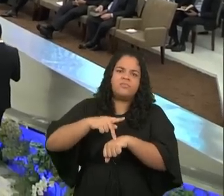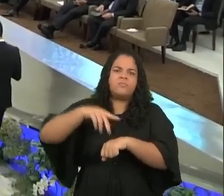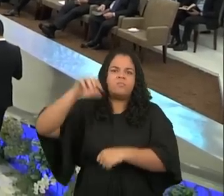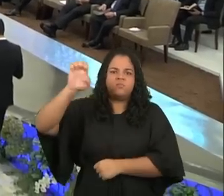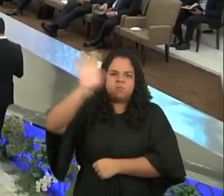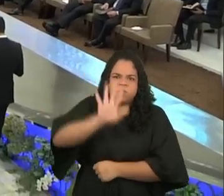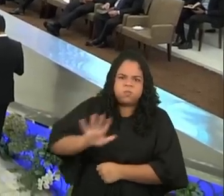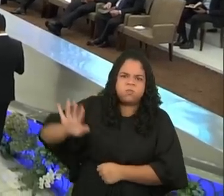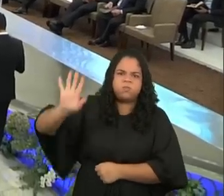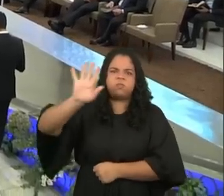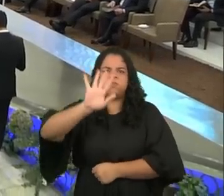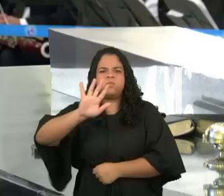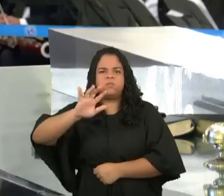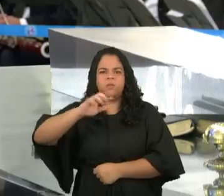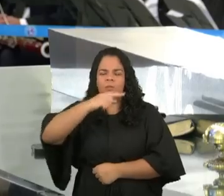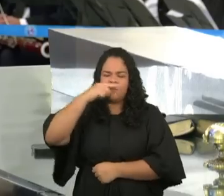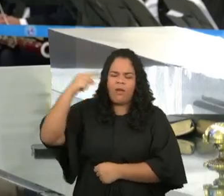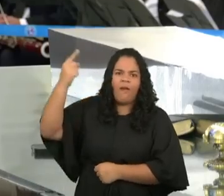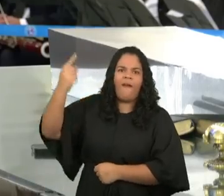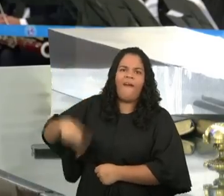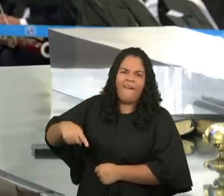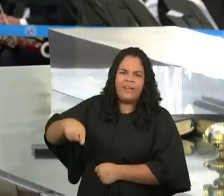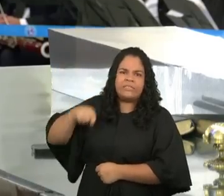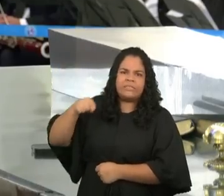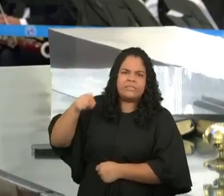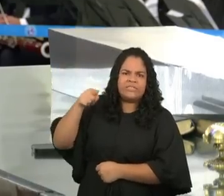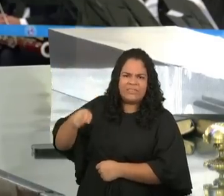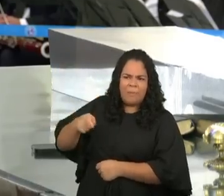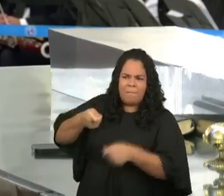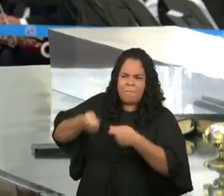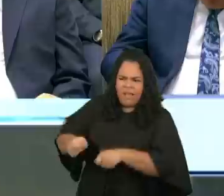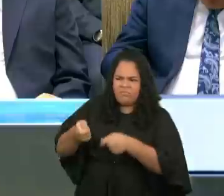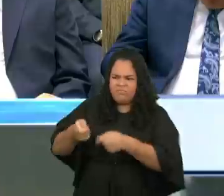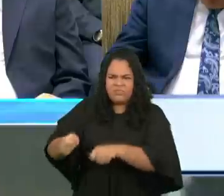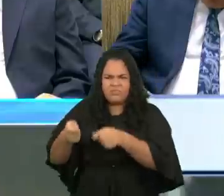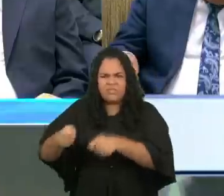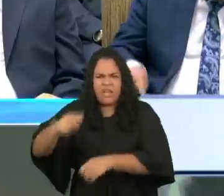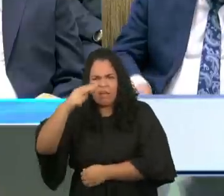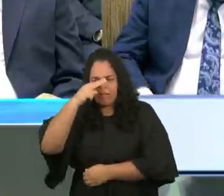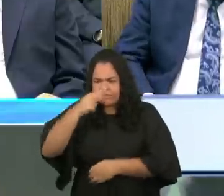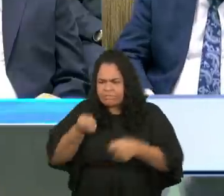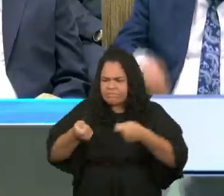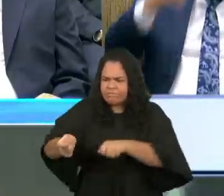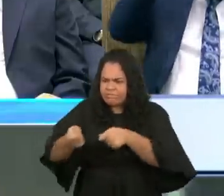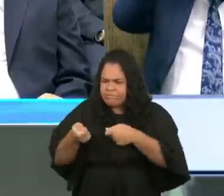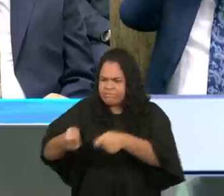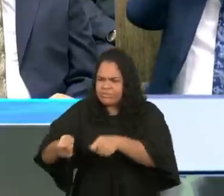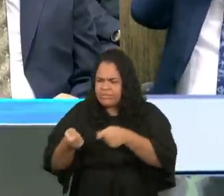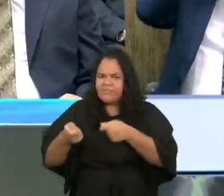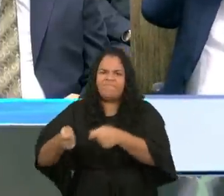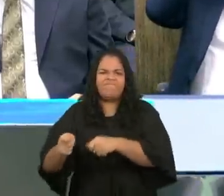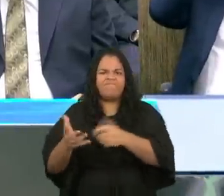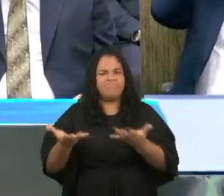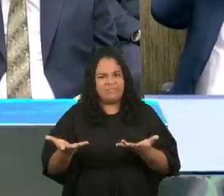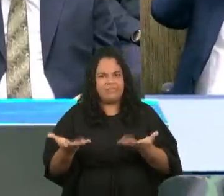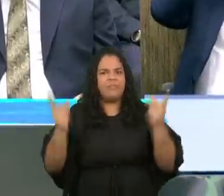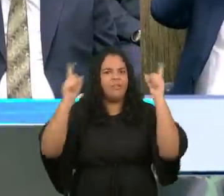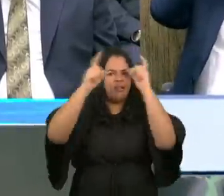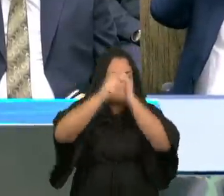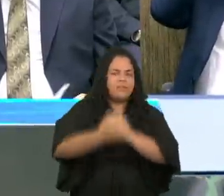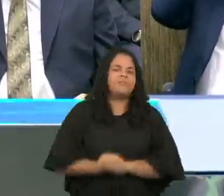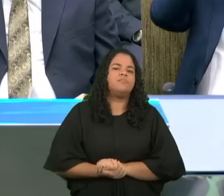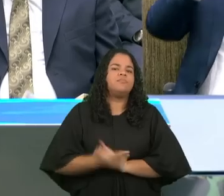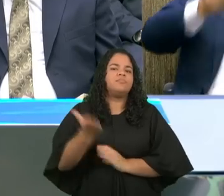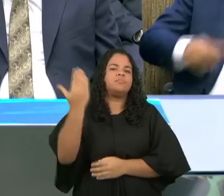torturadas por sua fé? Mas era somente lá. A cortina de bambu, eu li muito sobre livros da minha adolescência, sobre